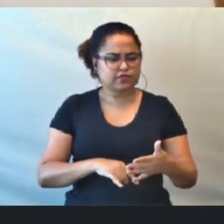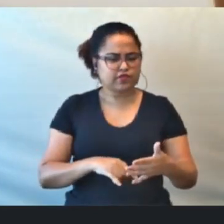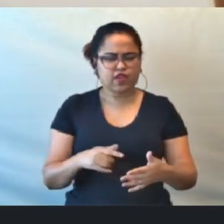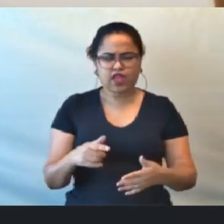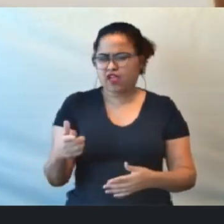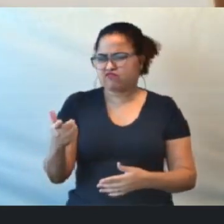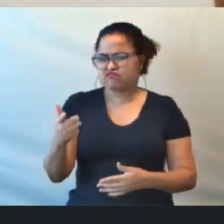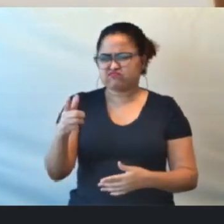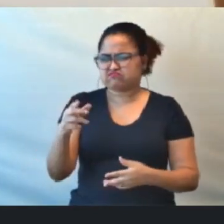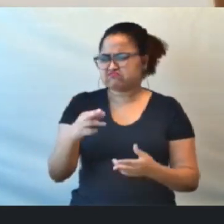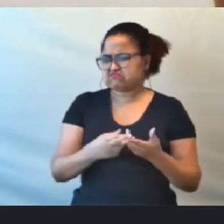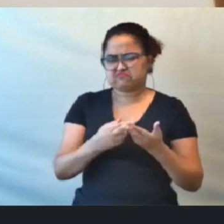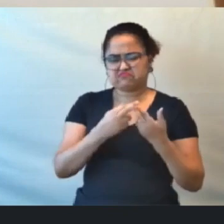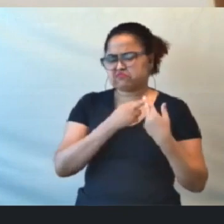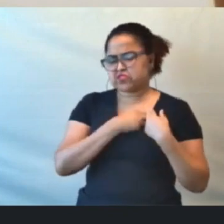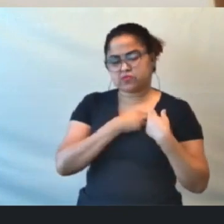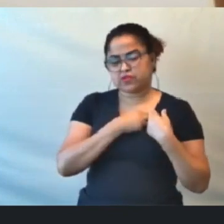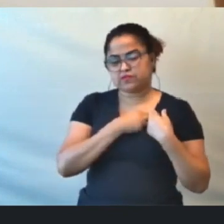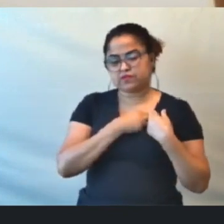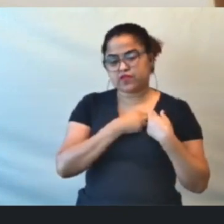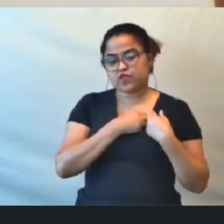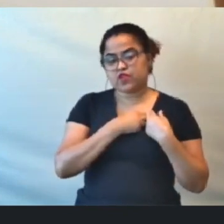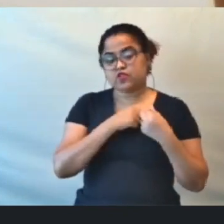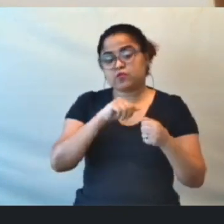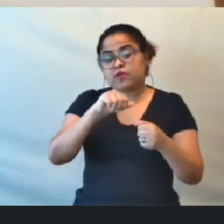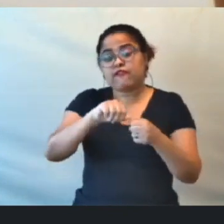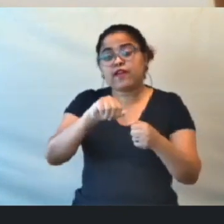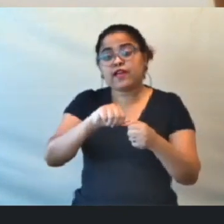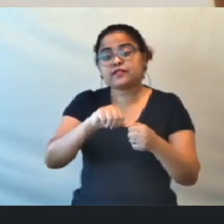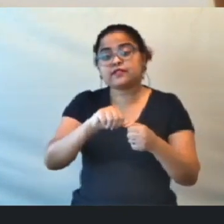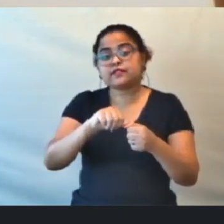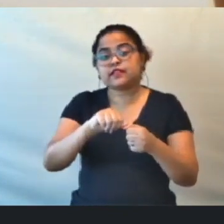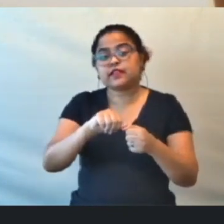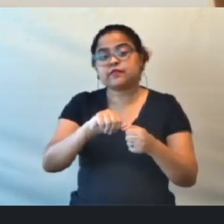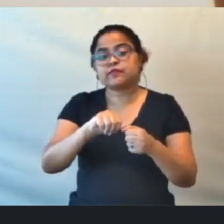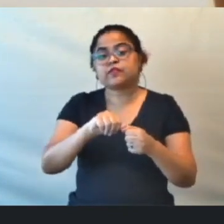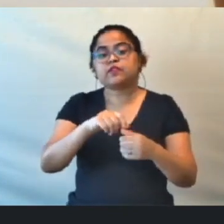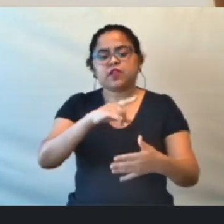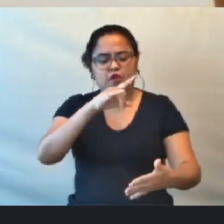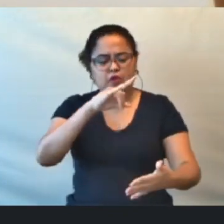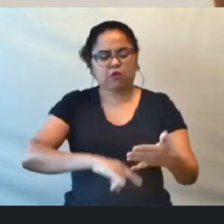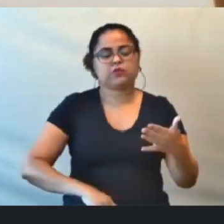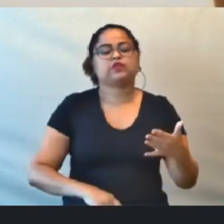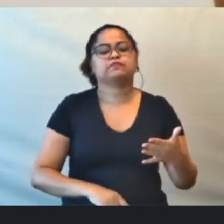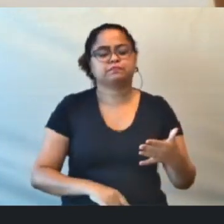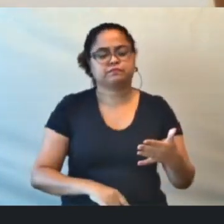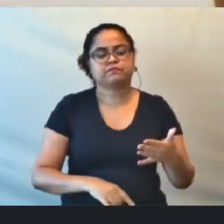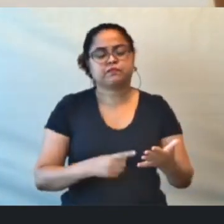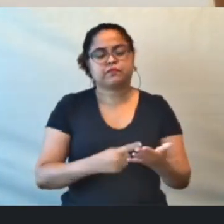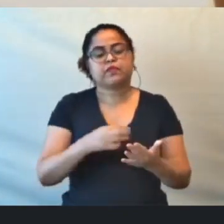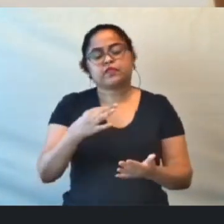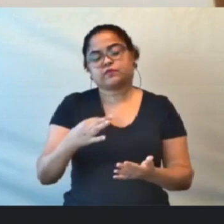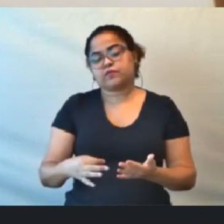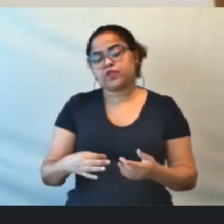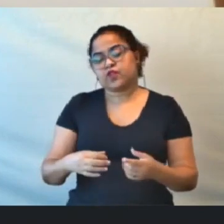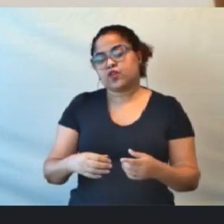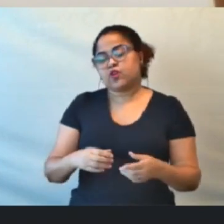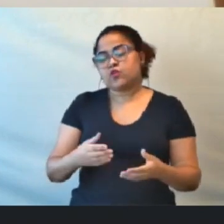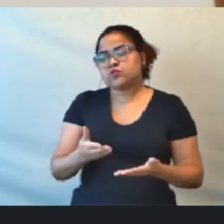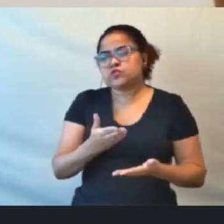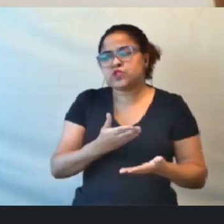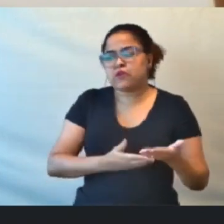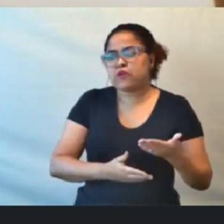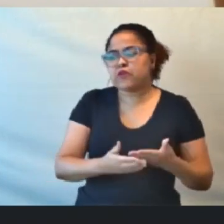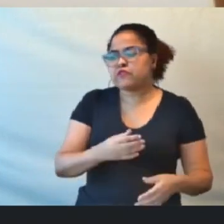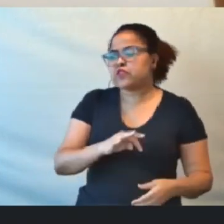execução do contrato. Os serviços técnicos, a responsabilidade é da